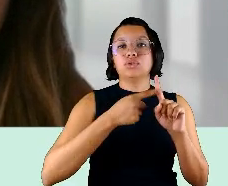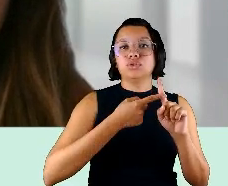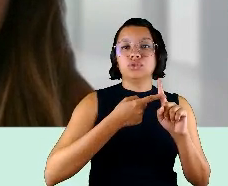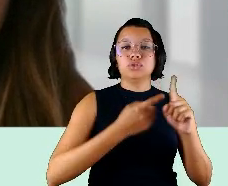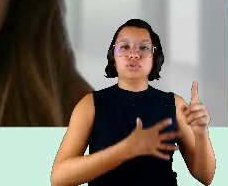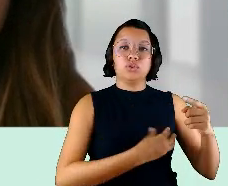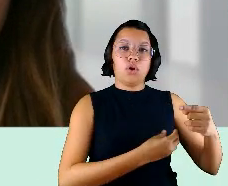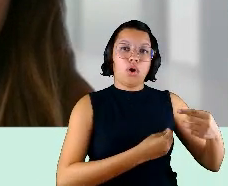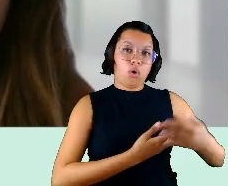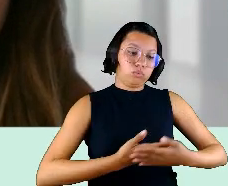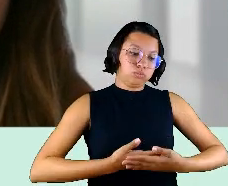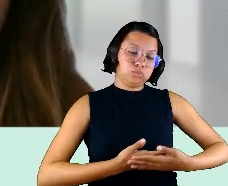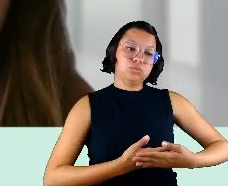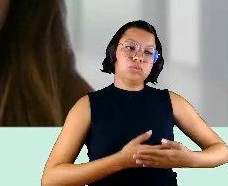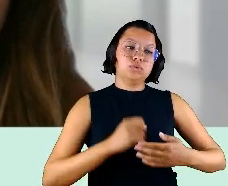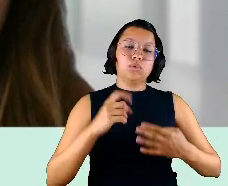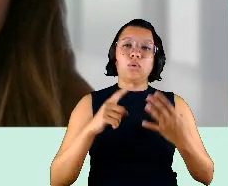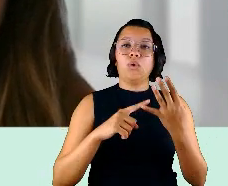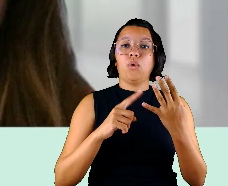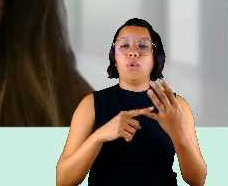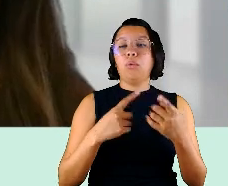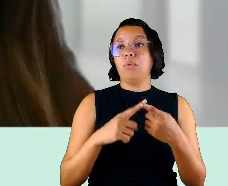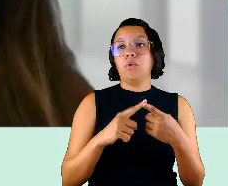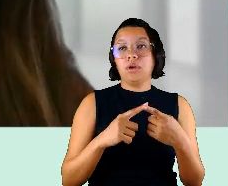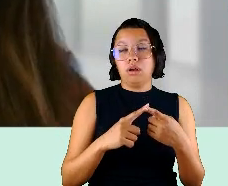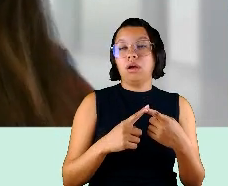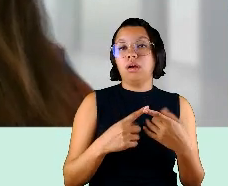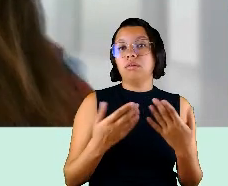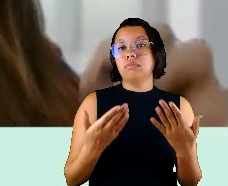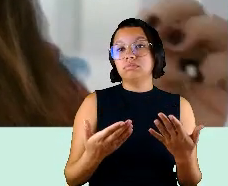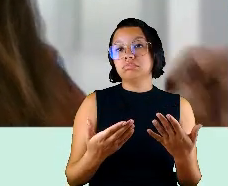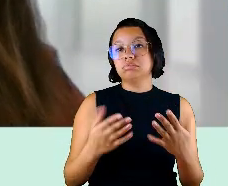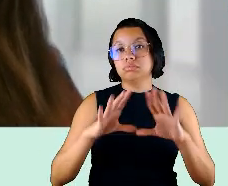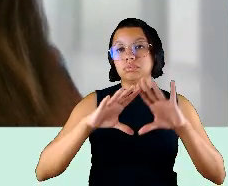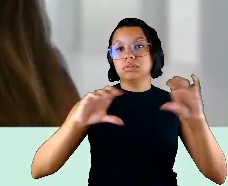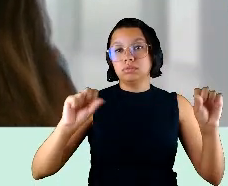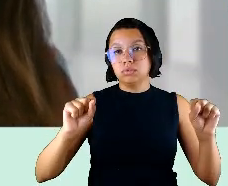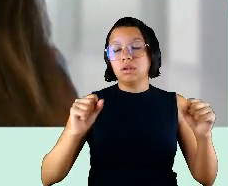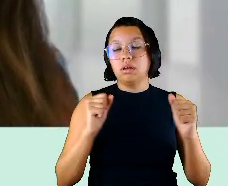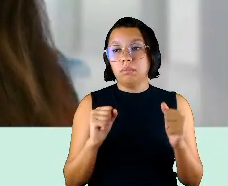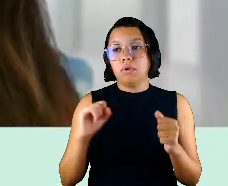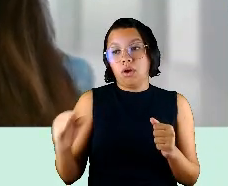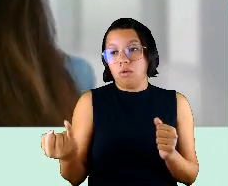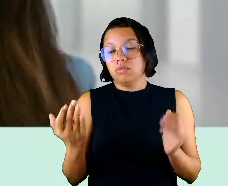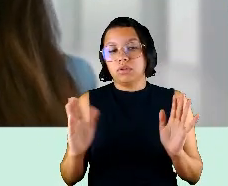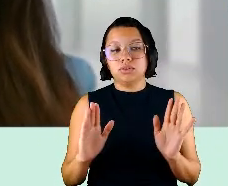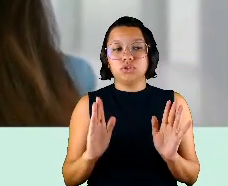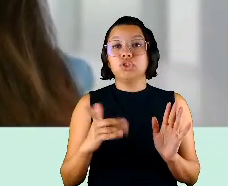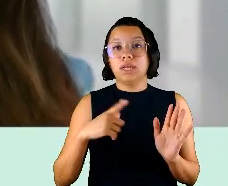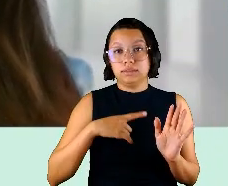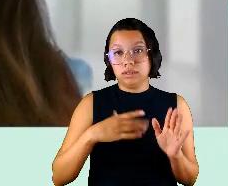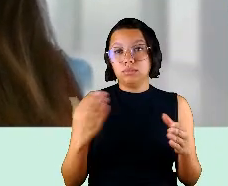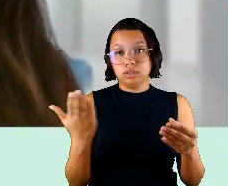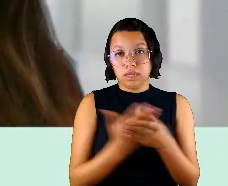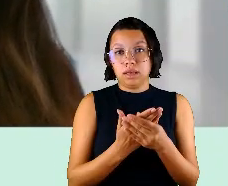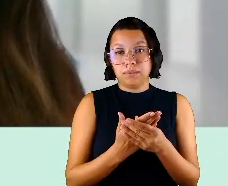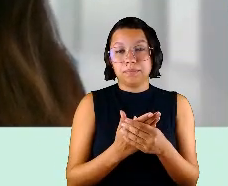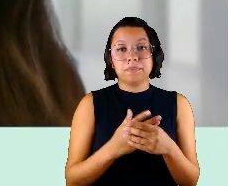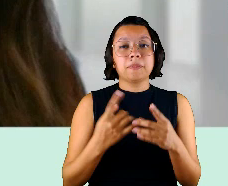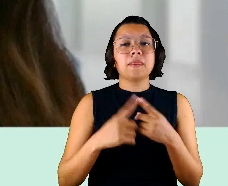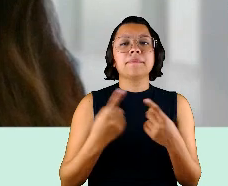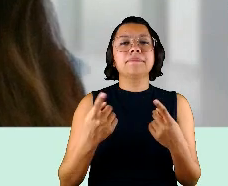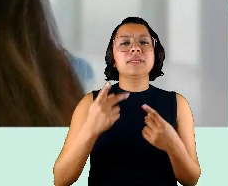lactante e por conveniência e oportunidade do tribunal. Nós já temos essa situação. Quem é que